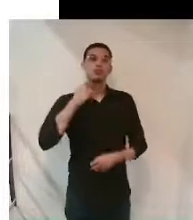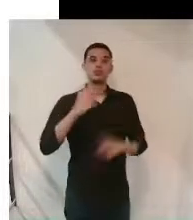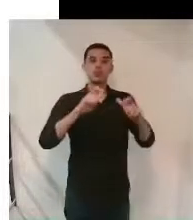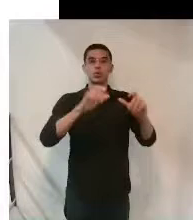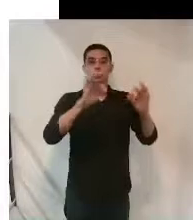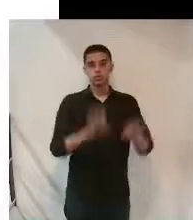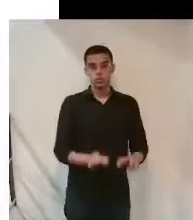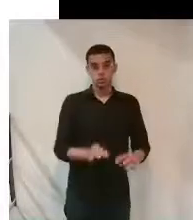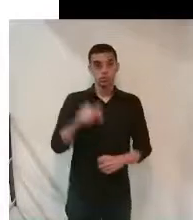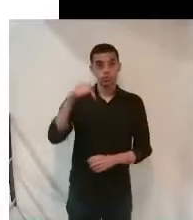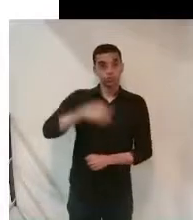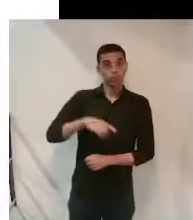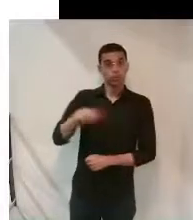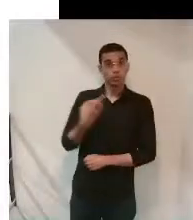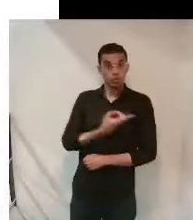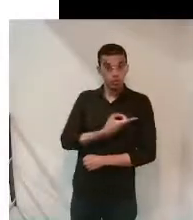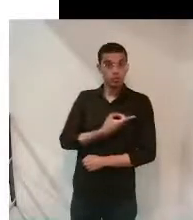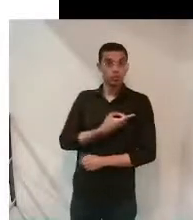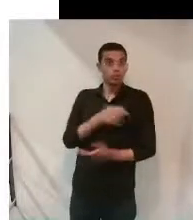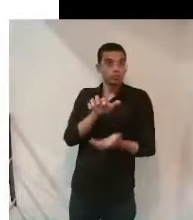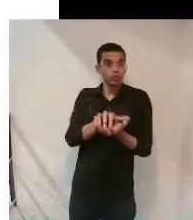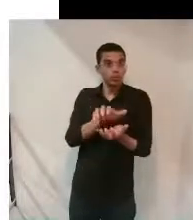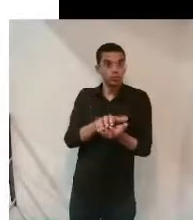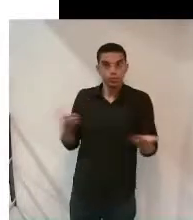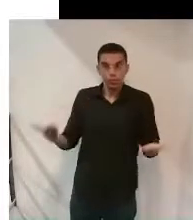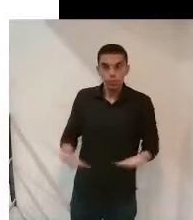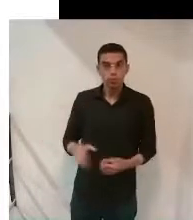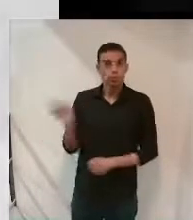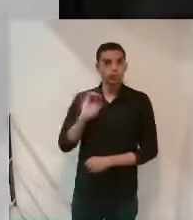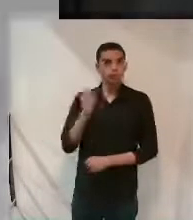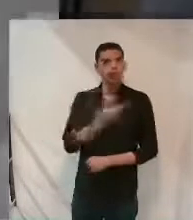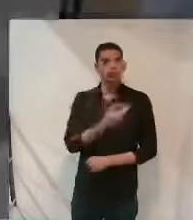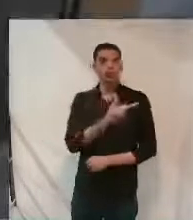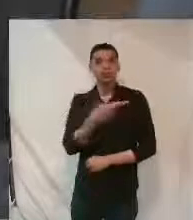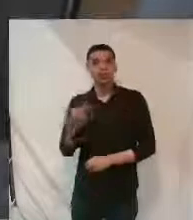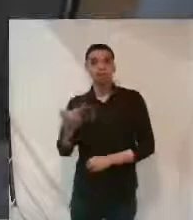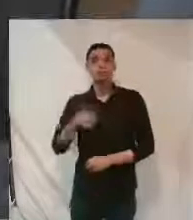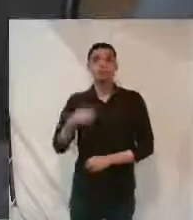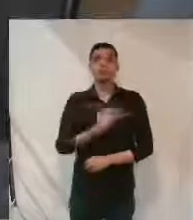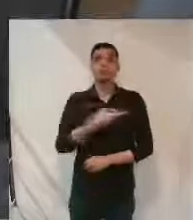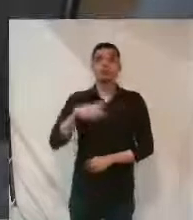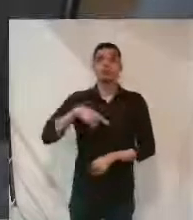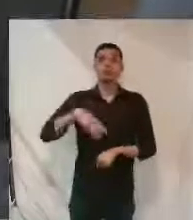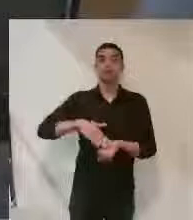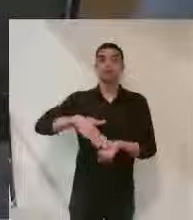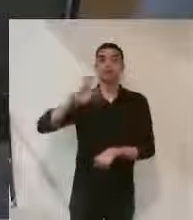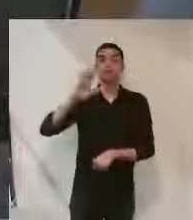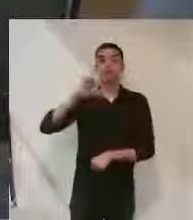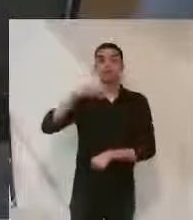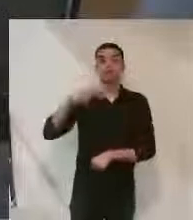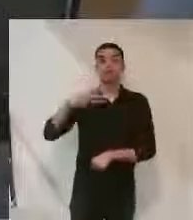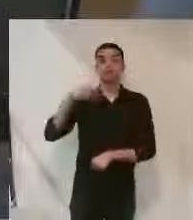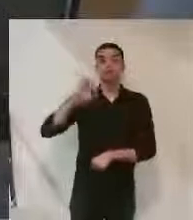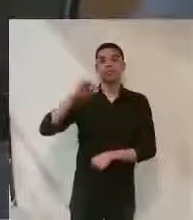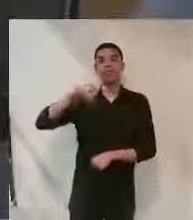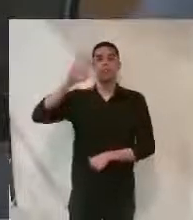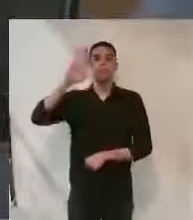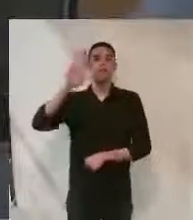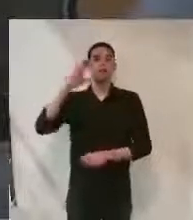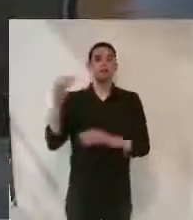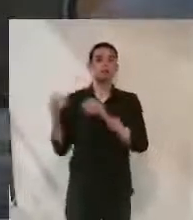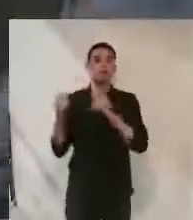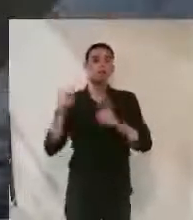E hoje, outubro de 2022, doutor Disseu, estamos com mais de 93% destinando de